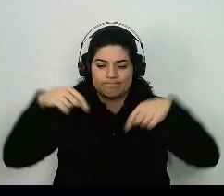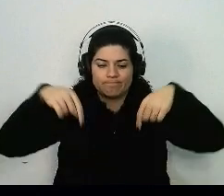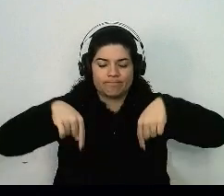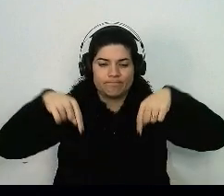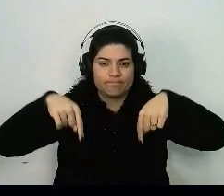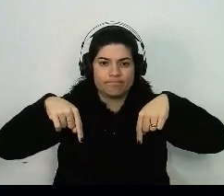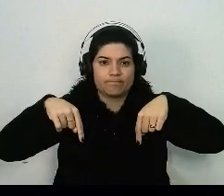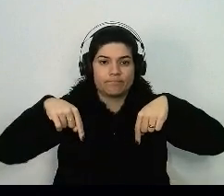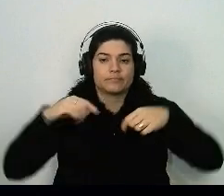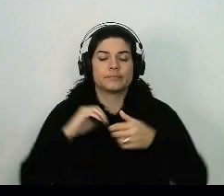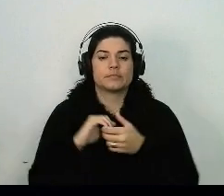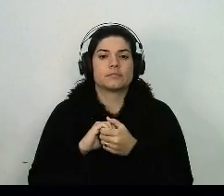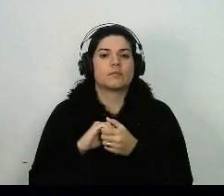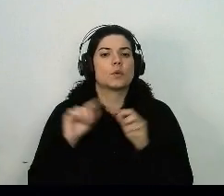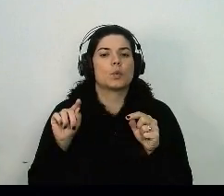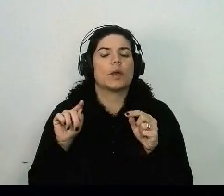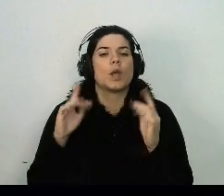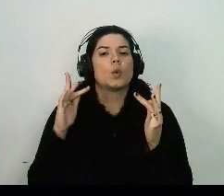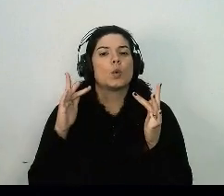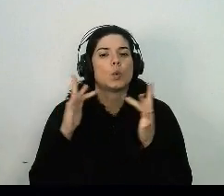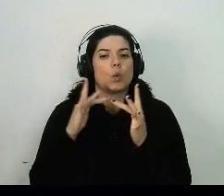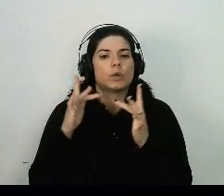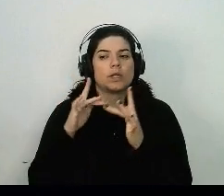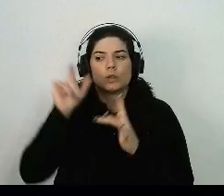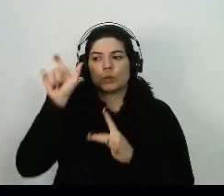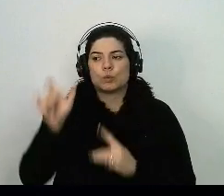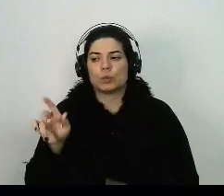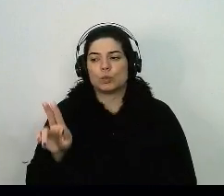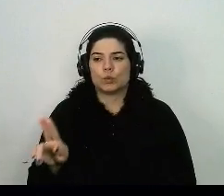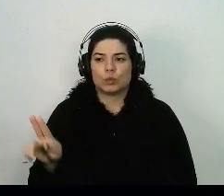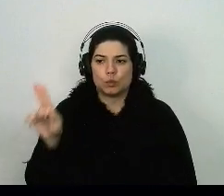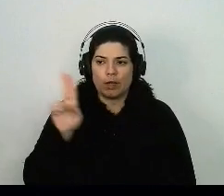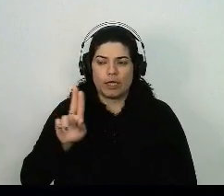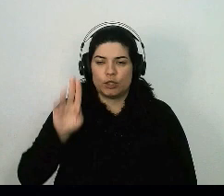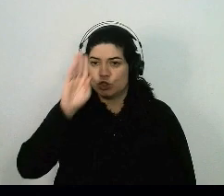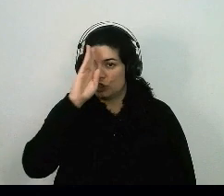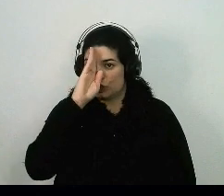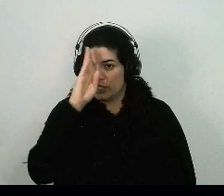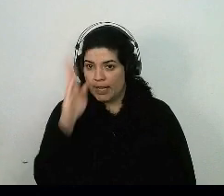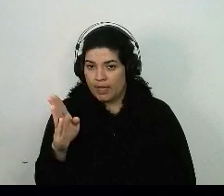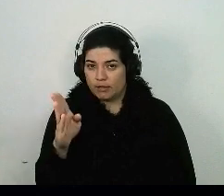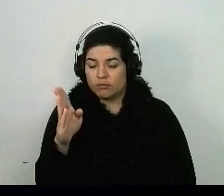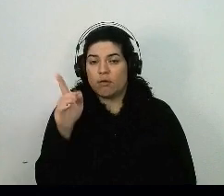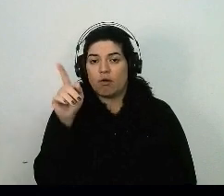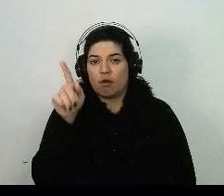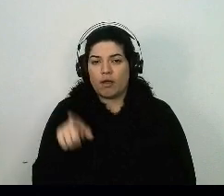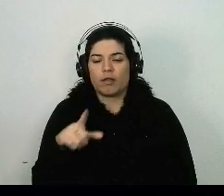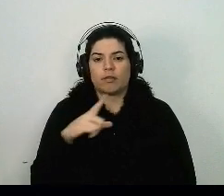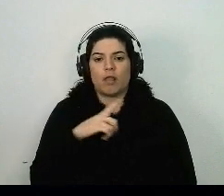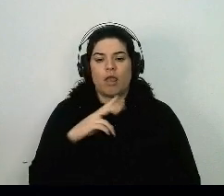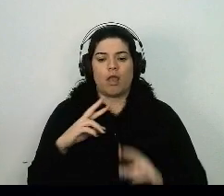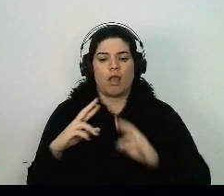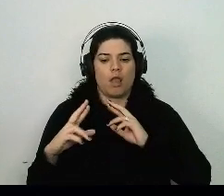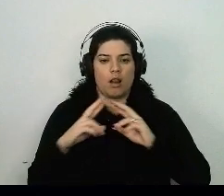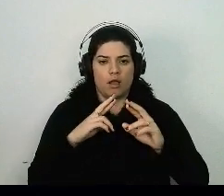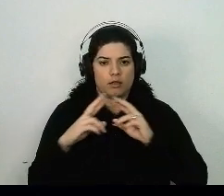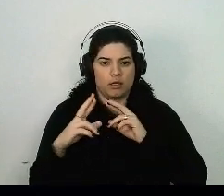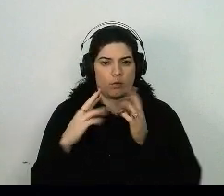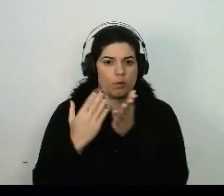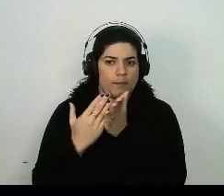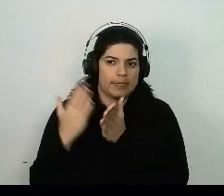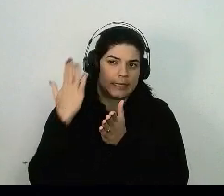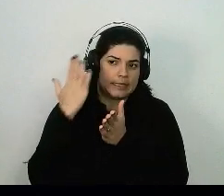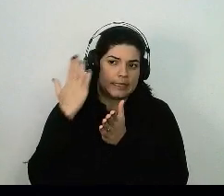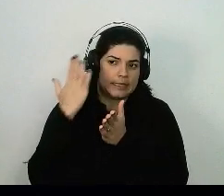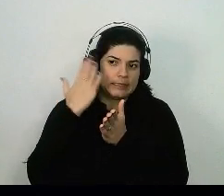é o contato com o usuário, né, o que é esse contato direto, essa correlação para começar a entender. Então, vamos começar